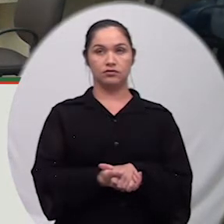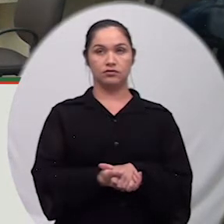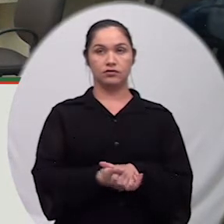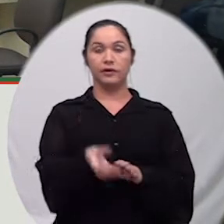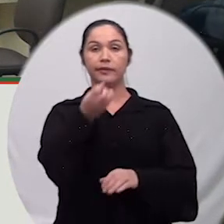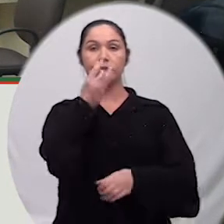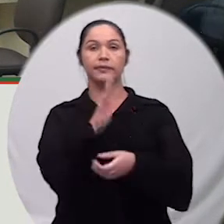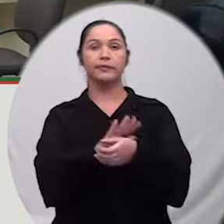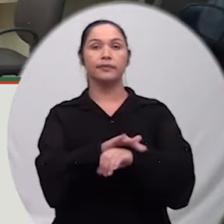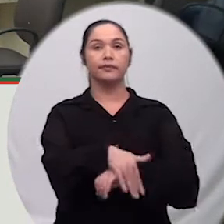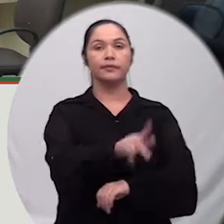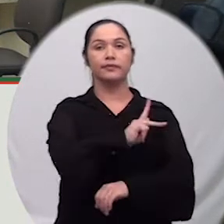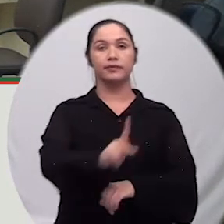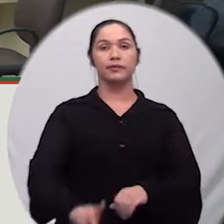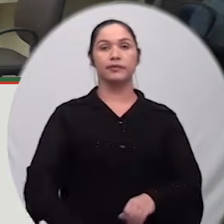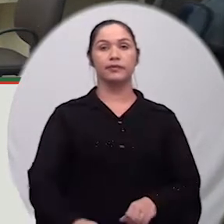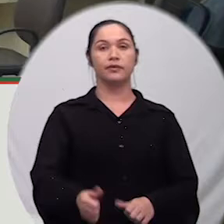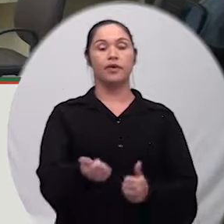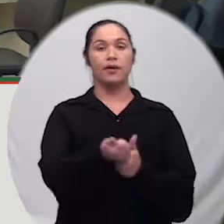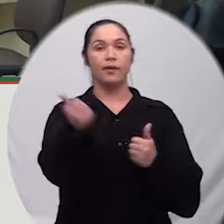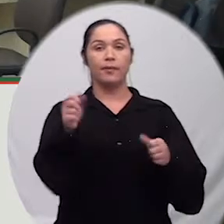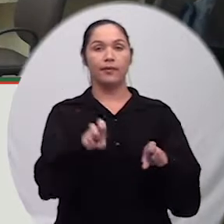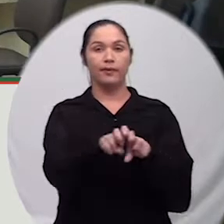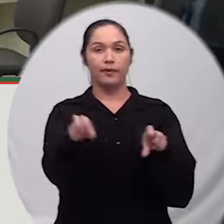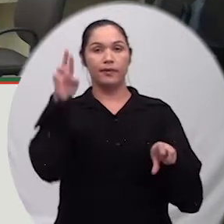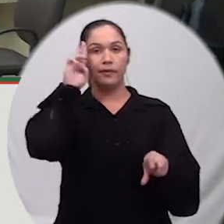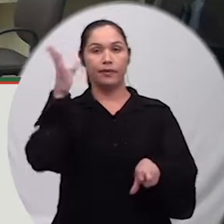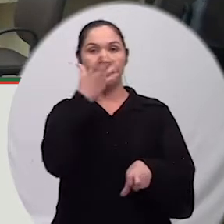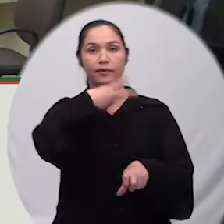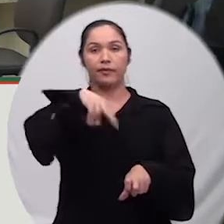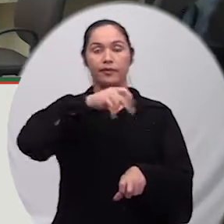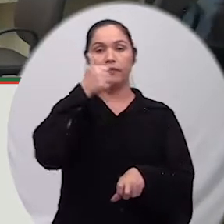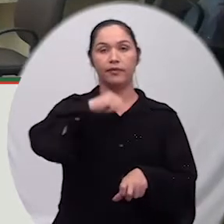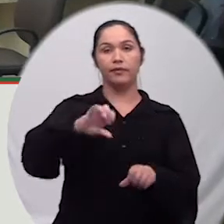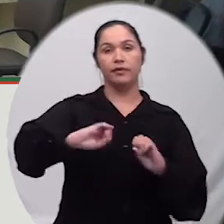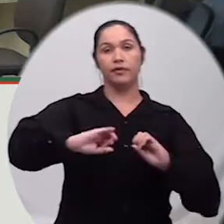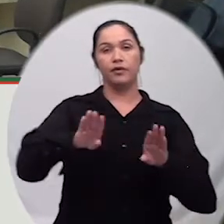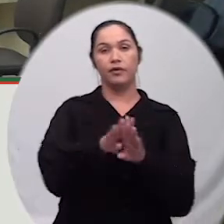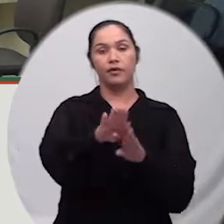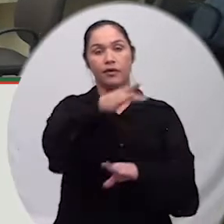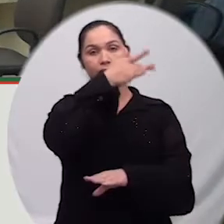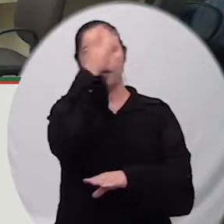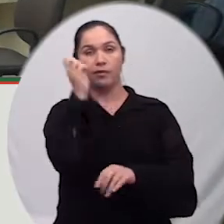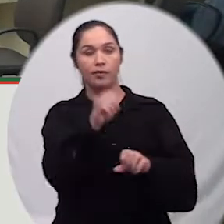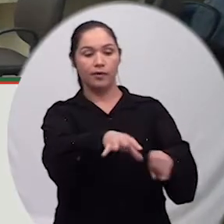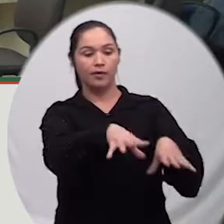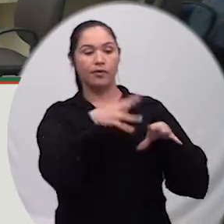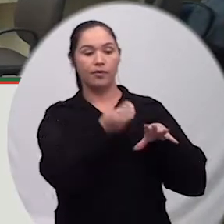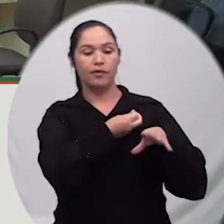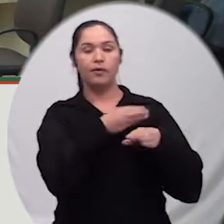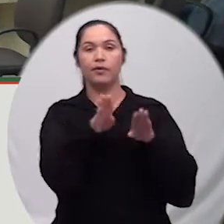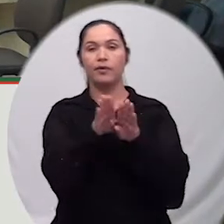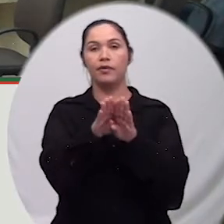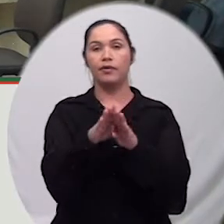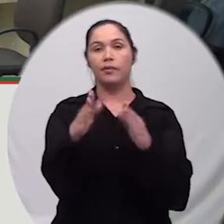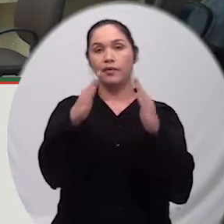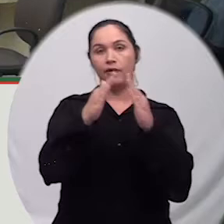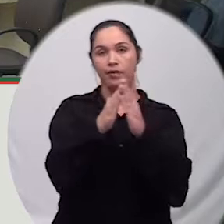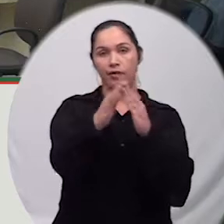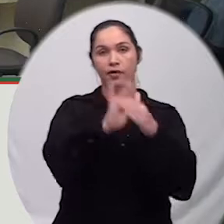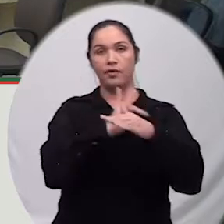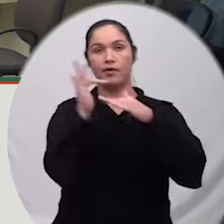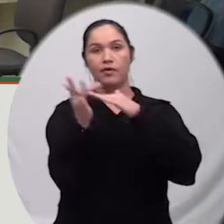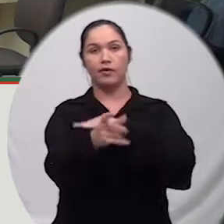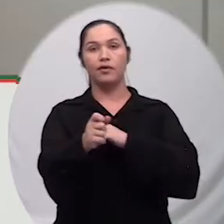Boa noite, presidente, membros da mesa, senhores vereadores e vereadoras, e a todos que nos assistem aqui na plenária e em casa pelas mídias sociais e pela TV